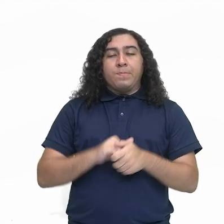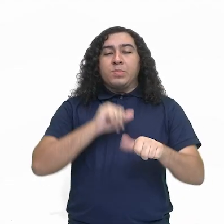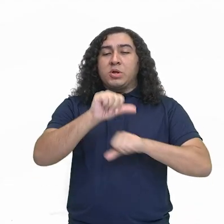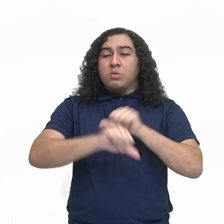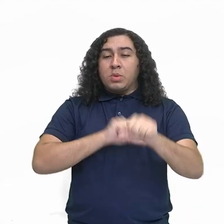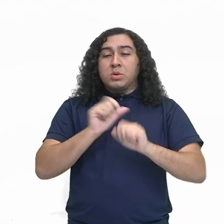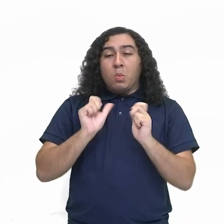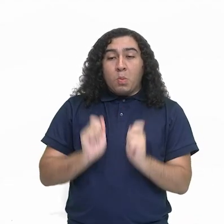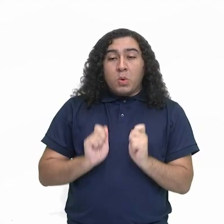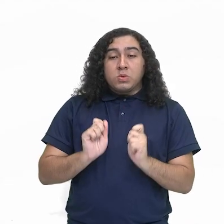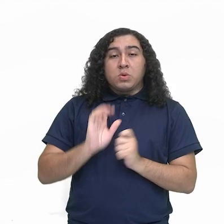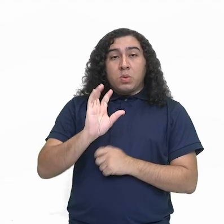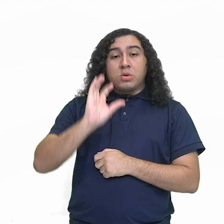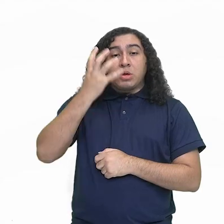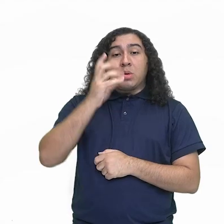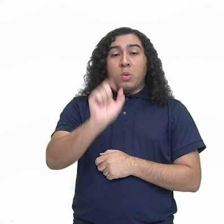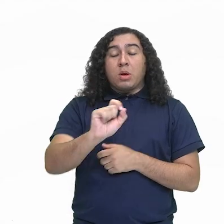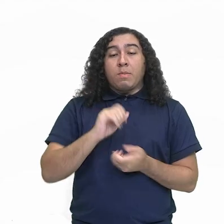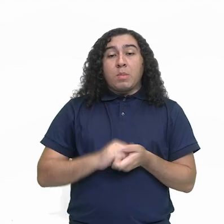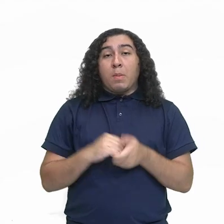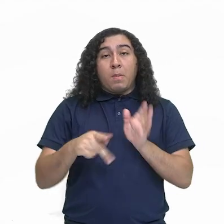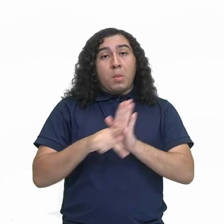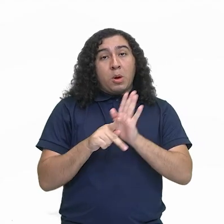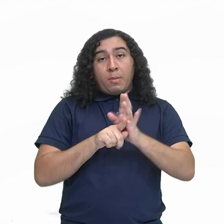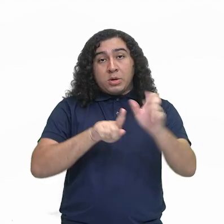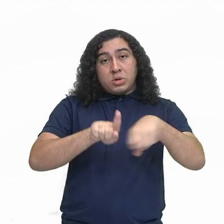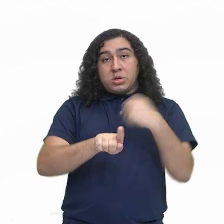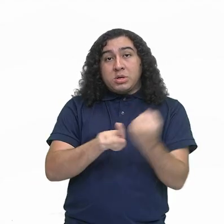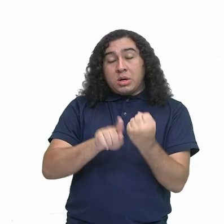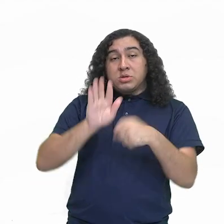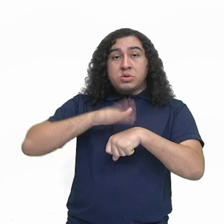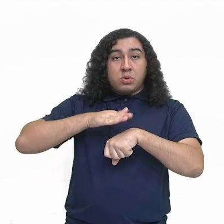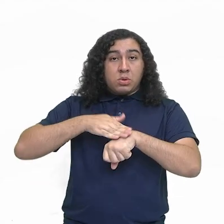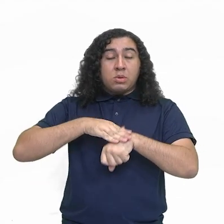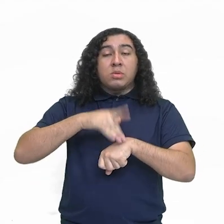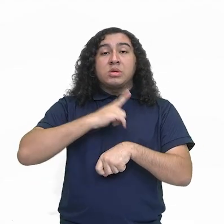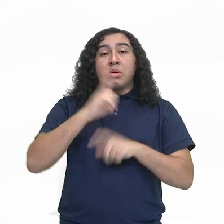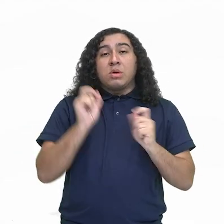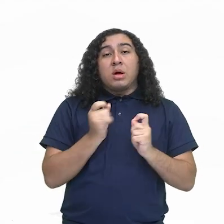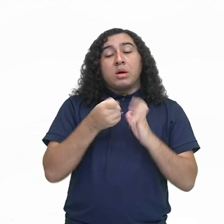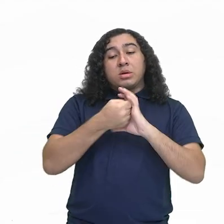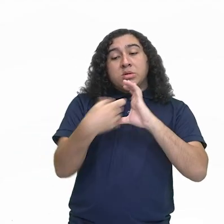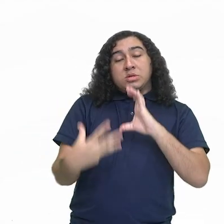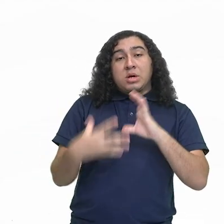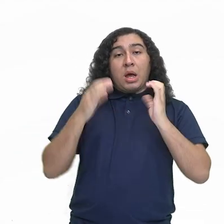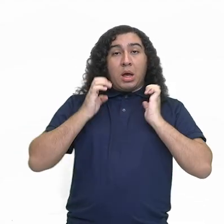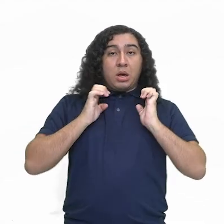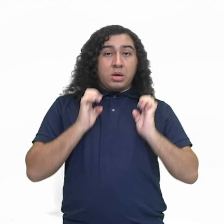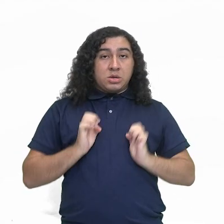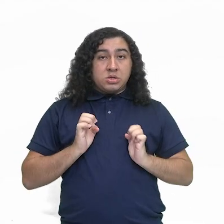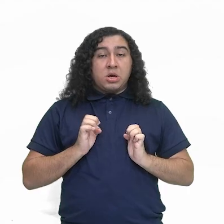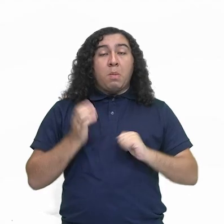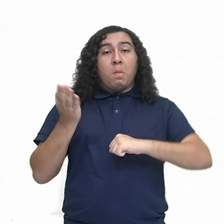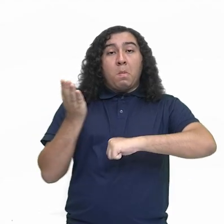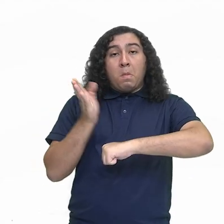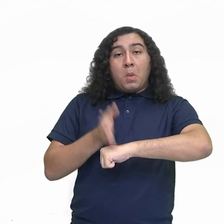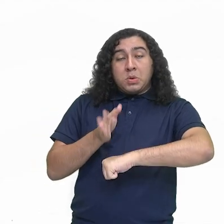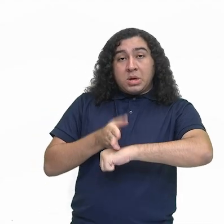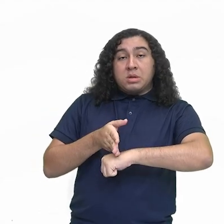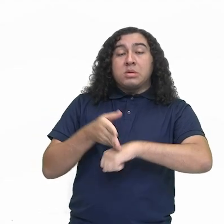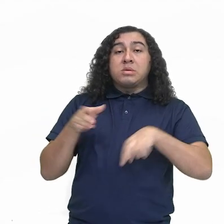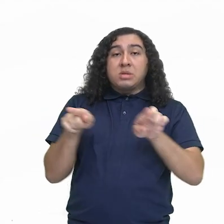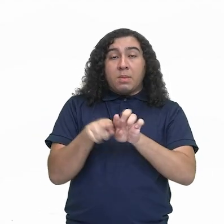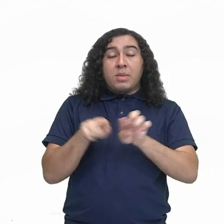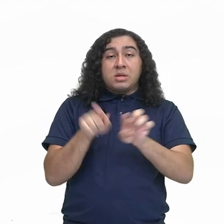ser realizadas pela própria sociedade a partir de princípios éticos modernos que propunham